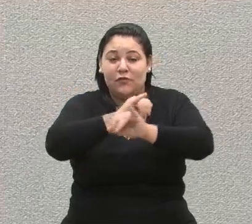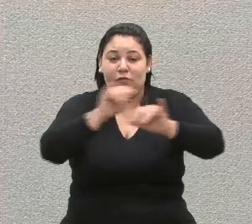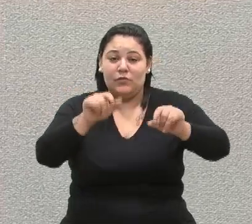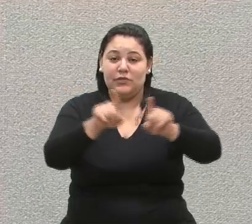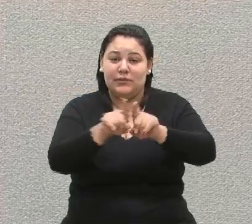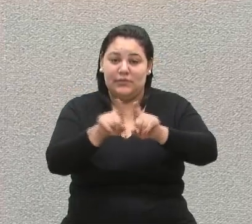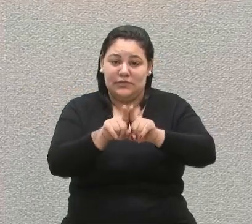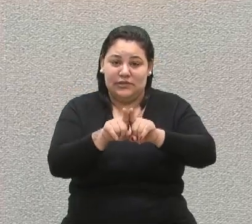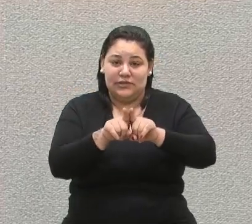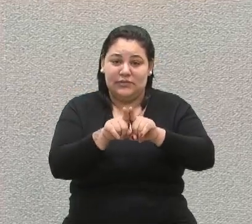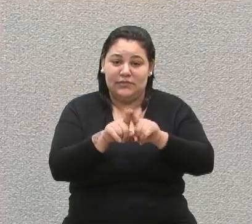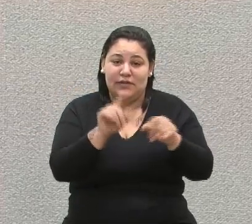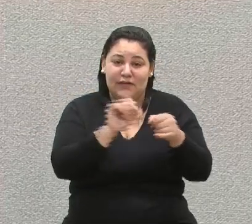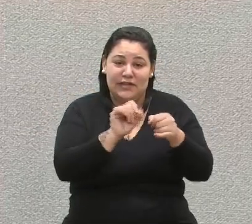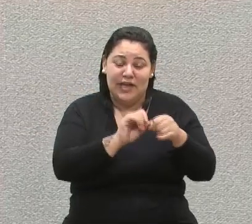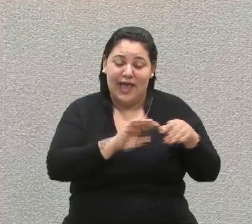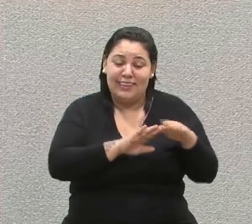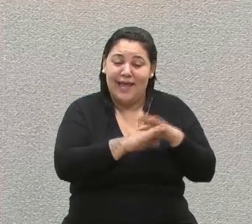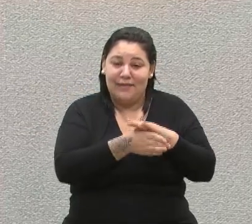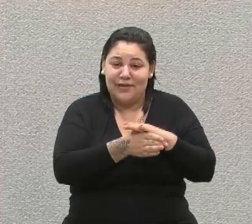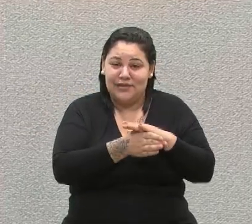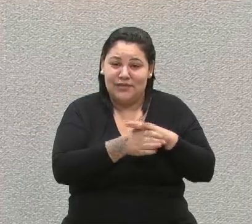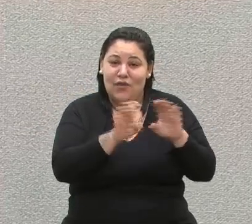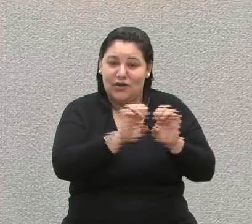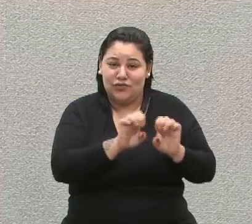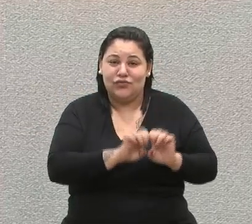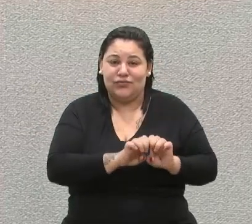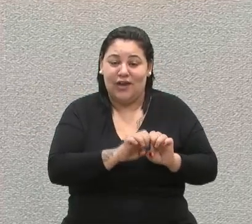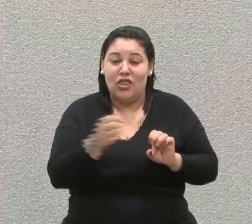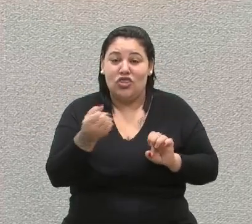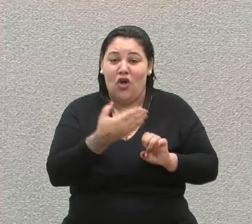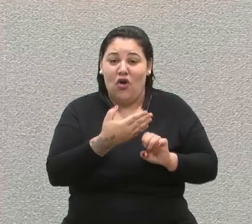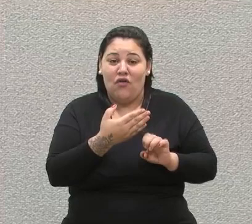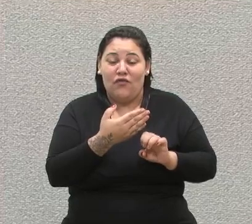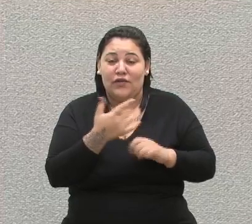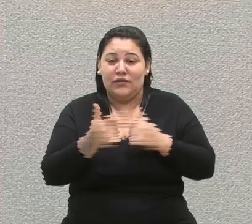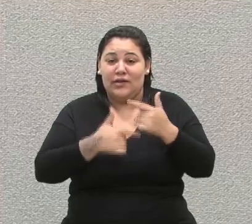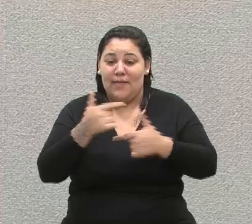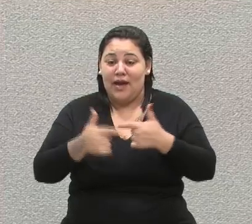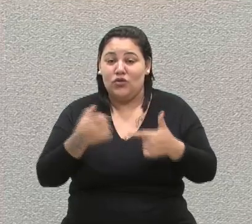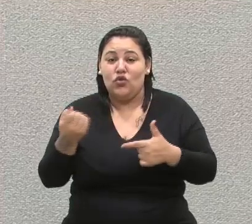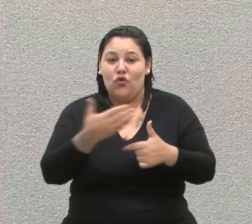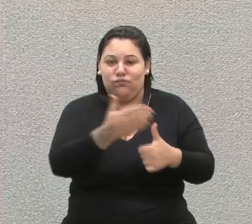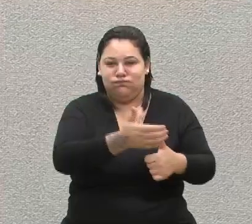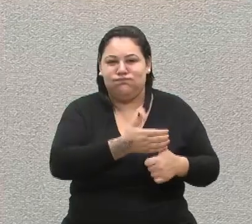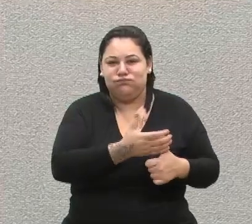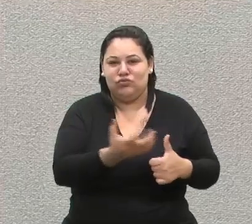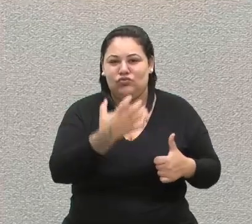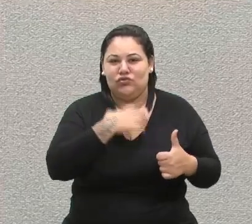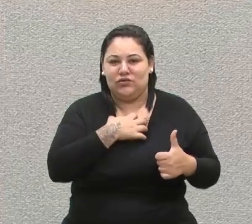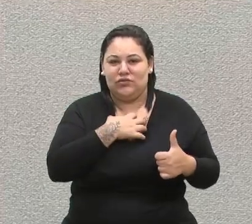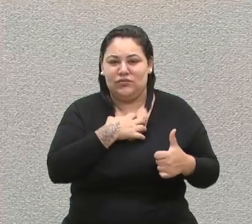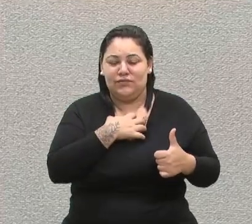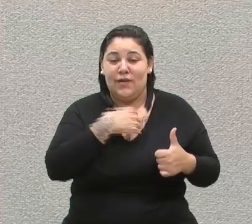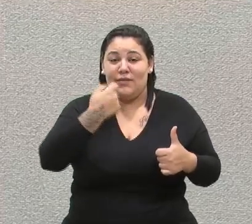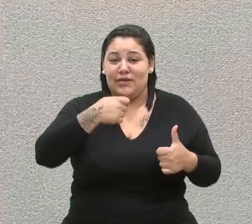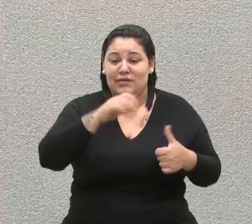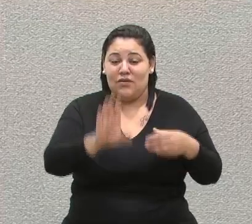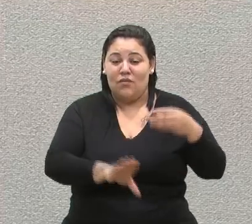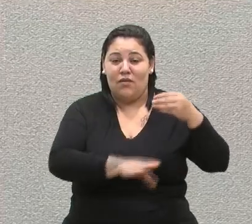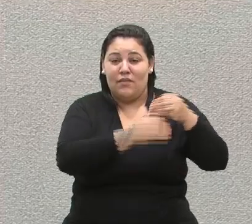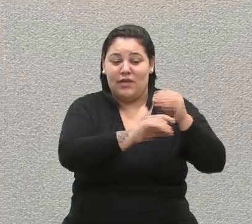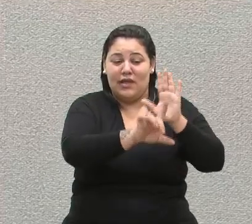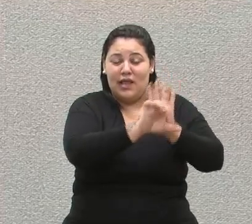de realizar as adequações relativas à estrutura e funcionamento do Conselho Tutelar, estão sendo incluídos na Lei Complementar